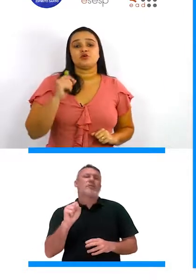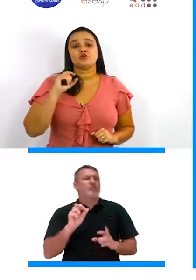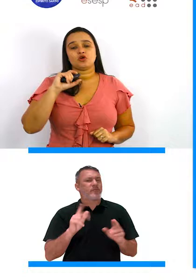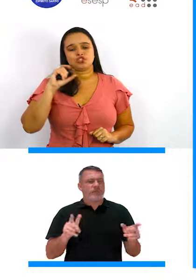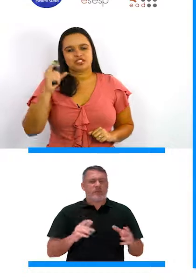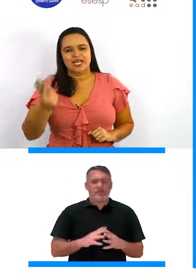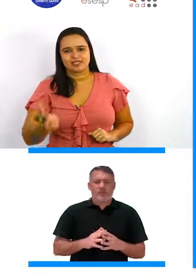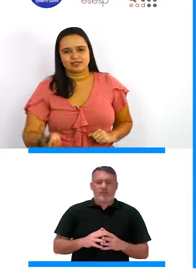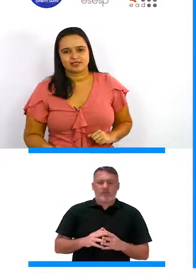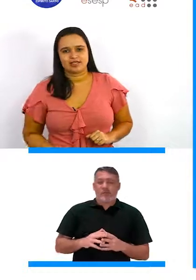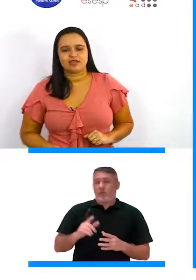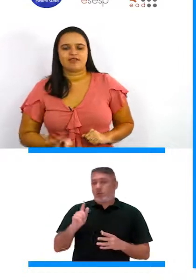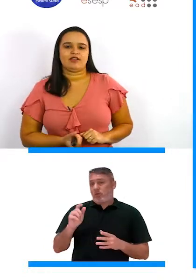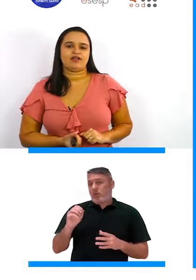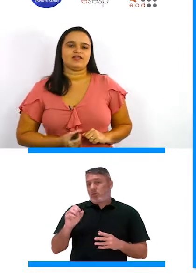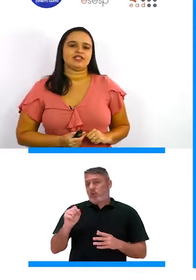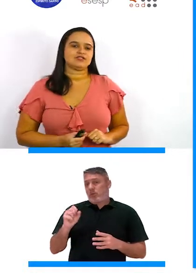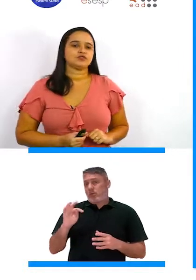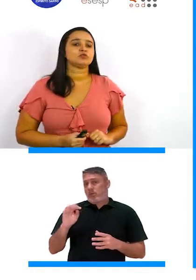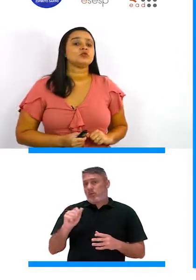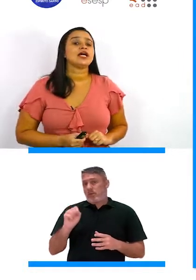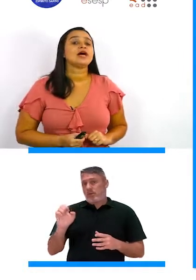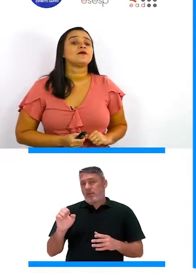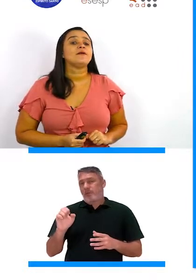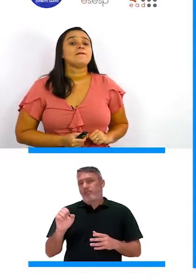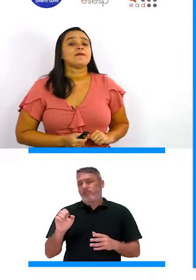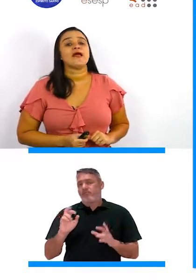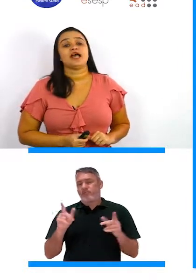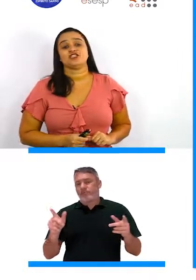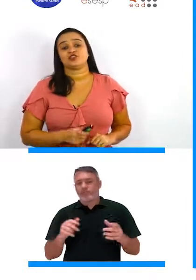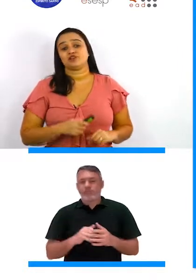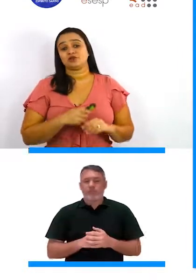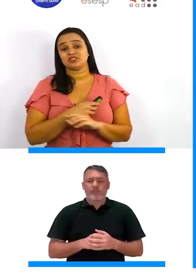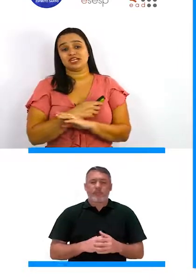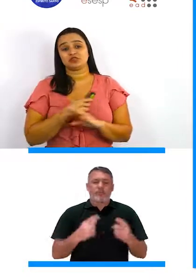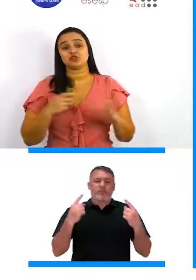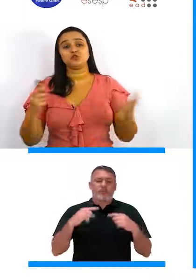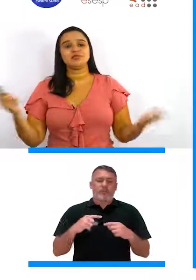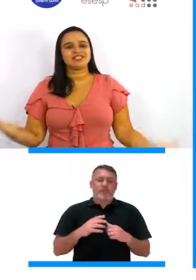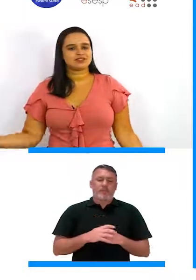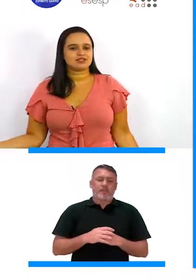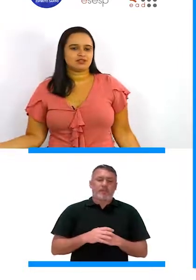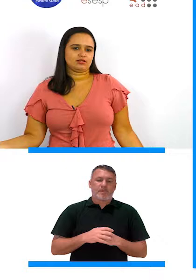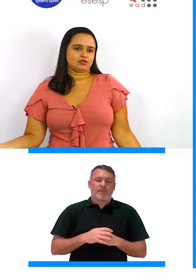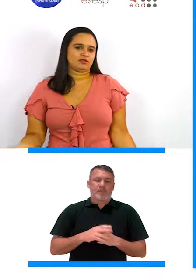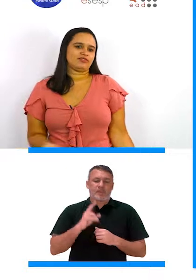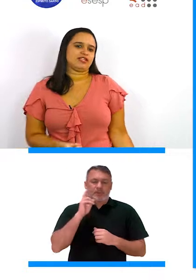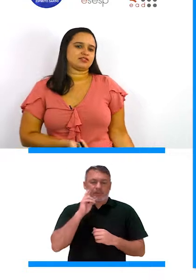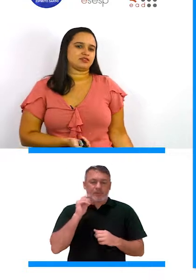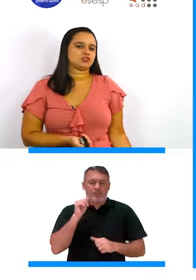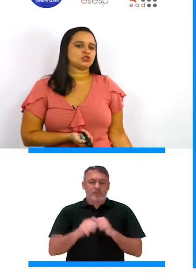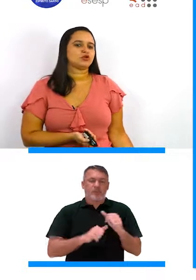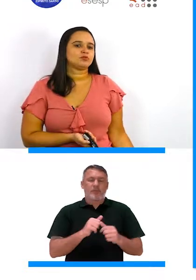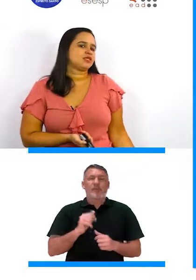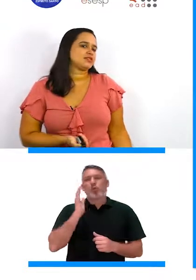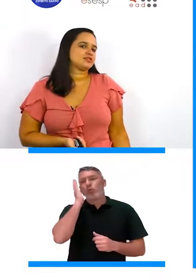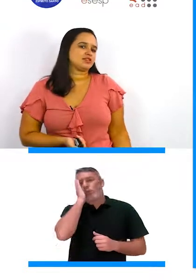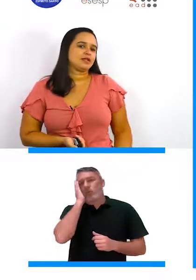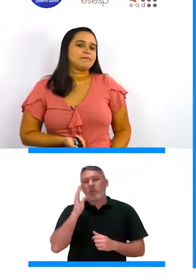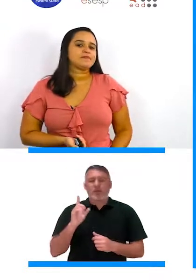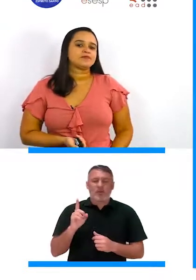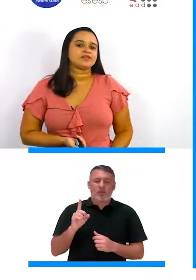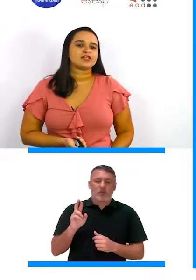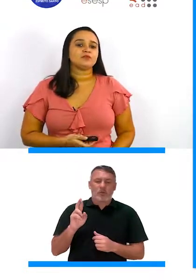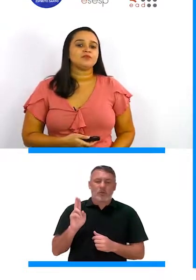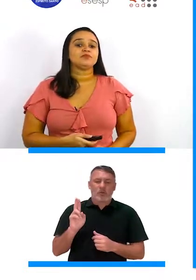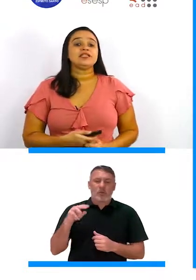diferente, o gostasse sem a variação do plural, né? A gente vai encontrar drumisse como a variação de dormisse,